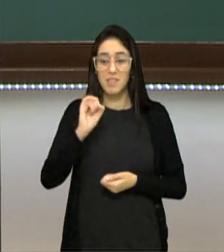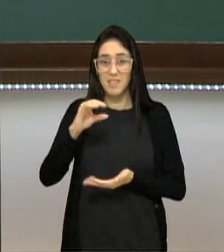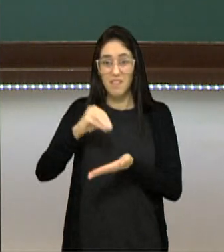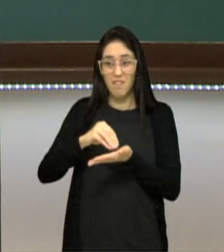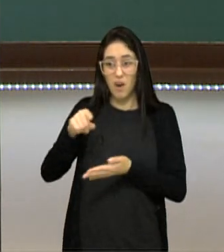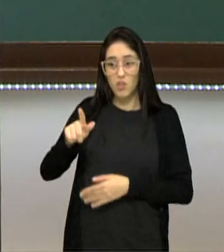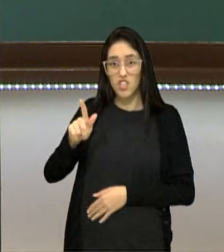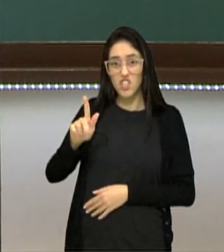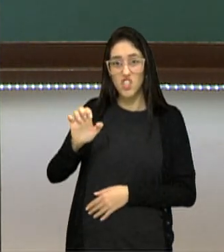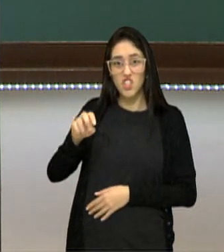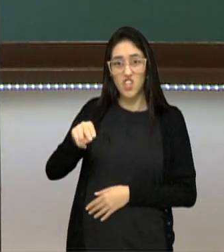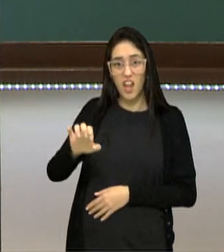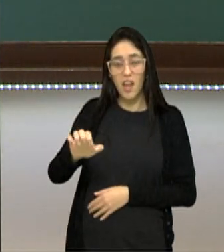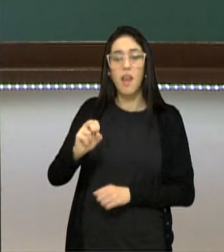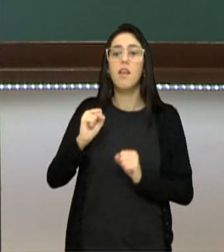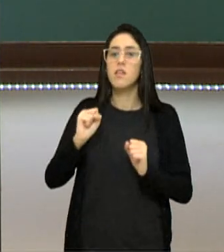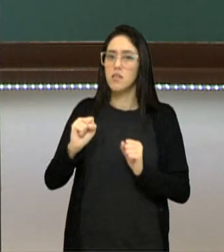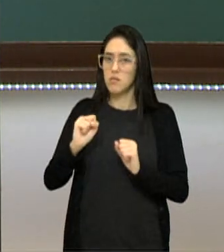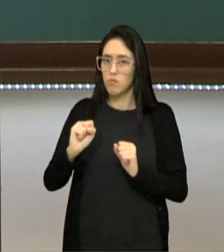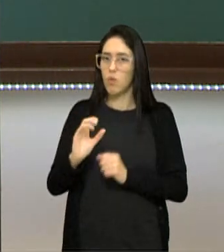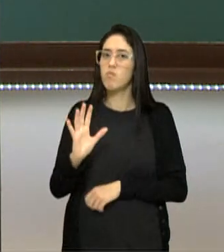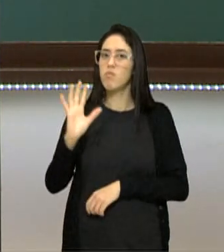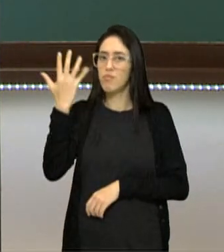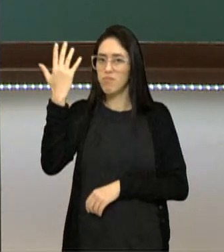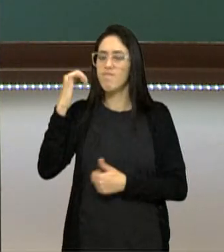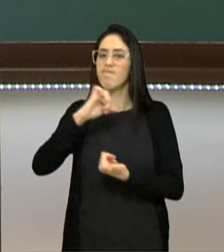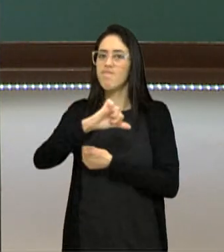causar alterações que podem se